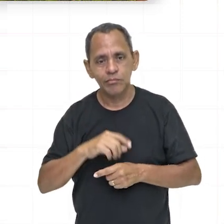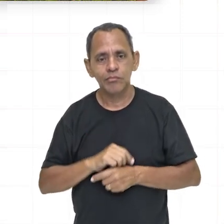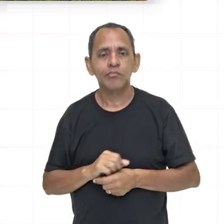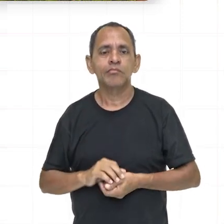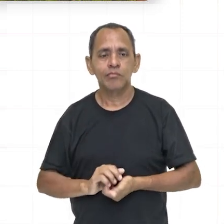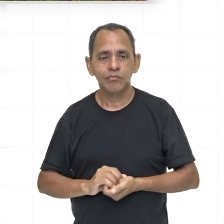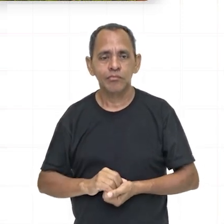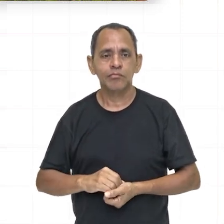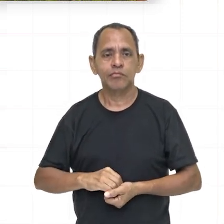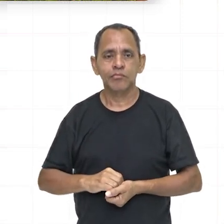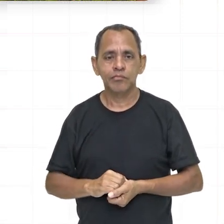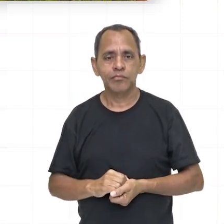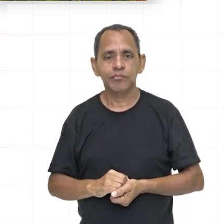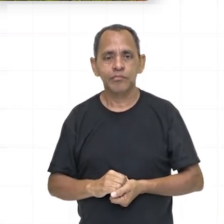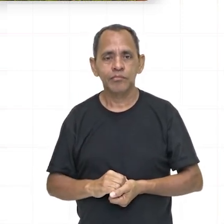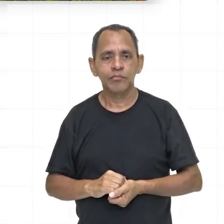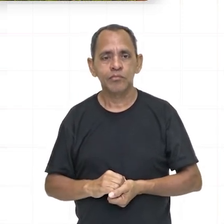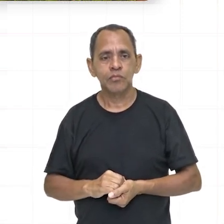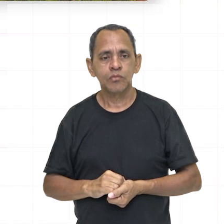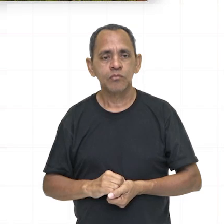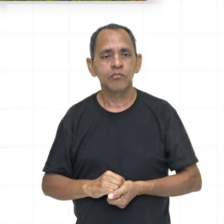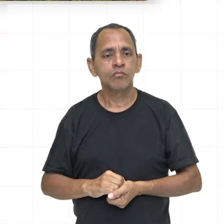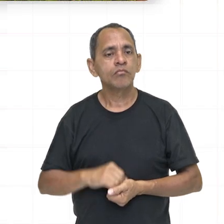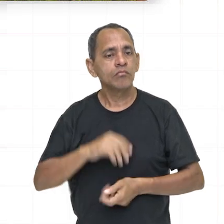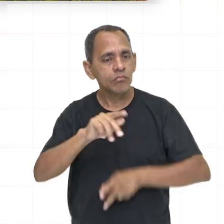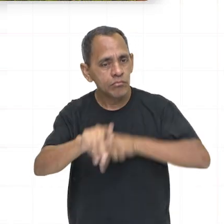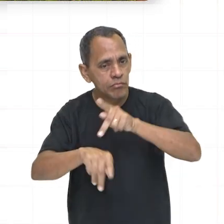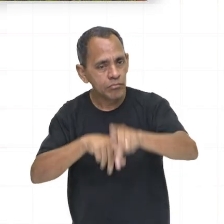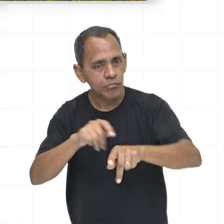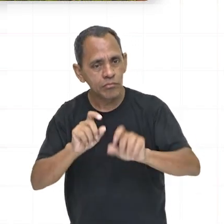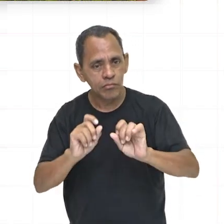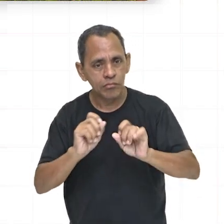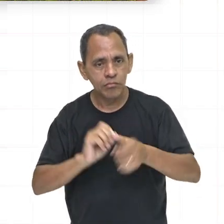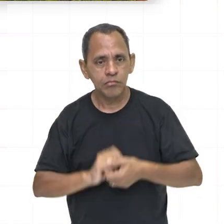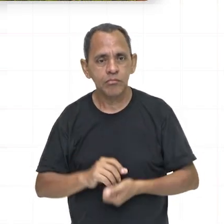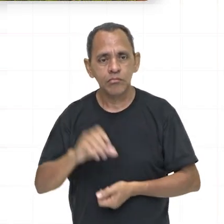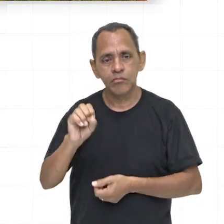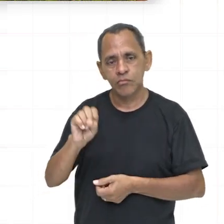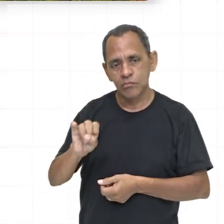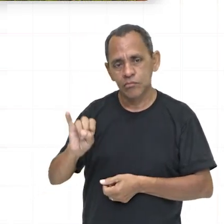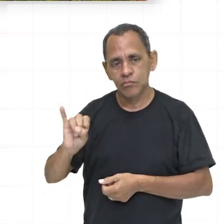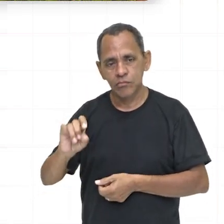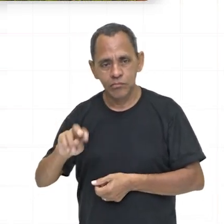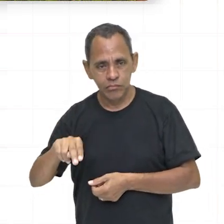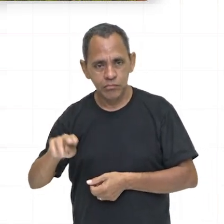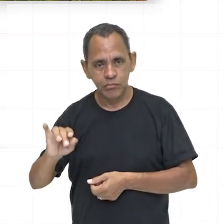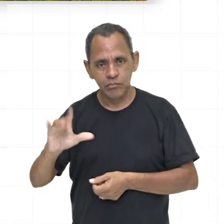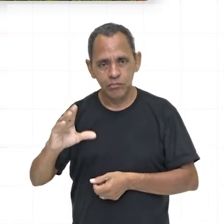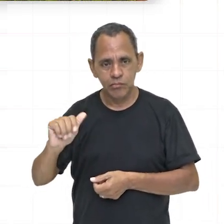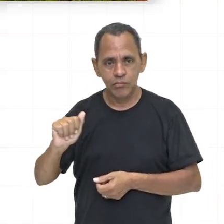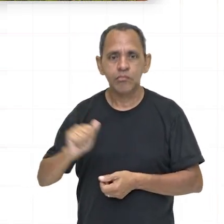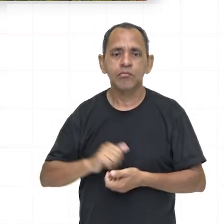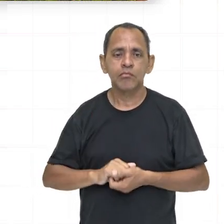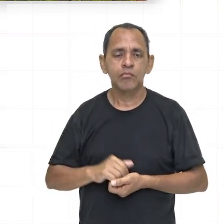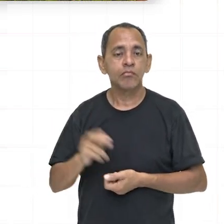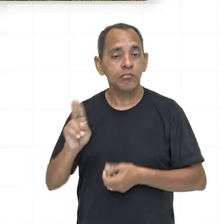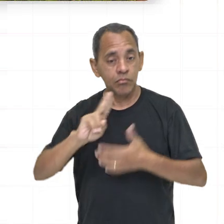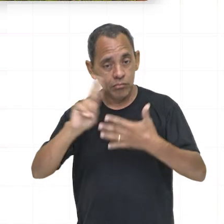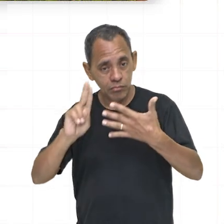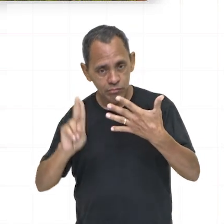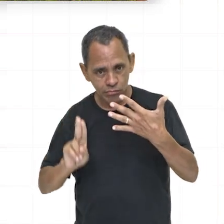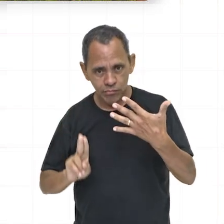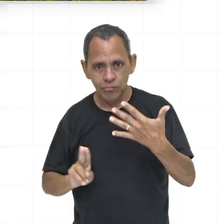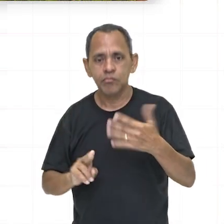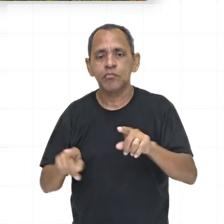chinesa. Abrange a China e países vizinhos, como a Mongólia, Coreia do Norte, a Coreia do Sul, Taiwan,